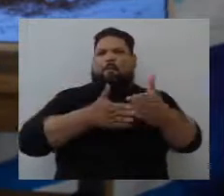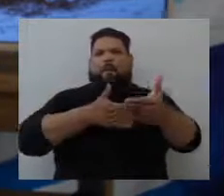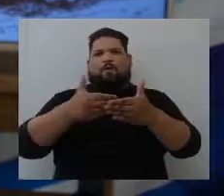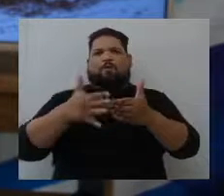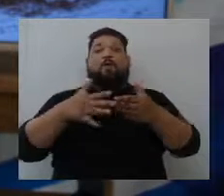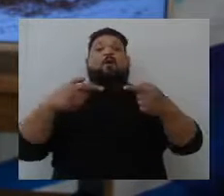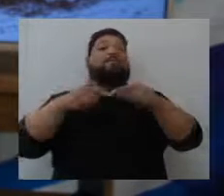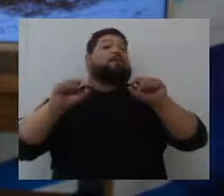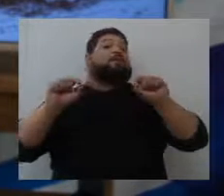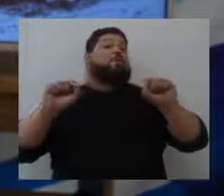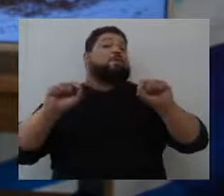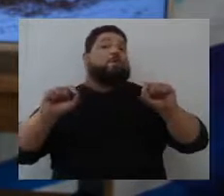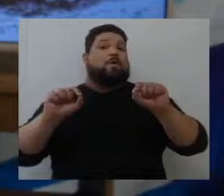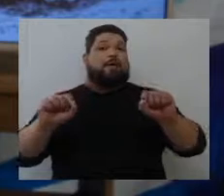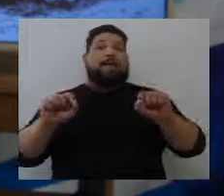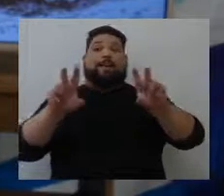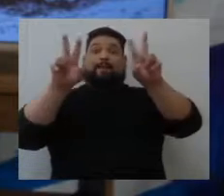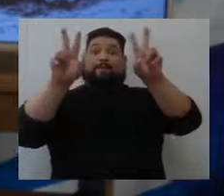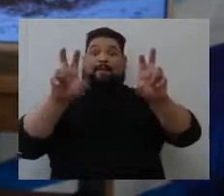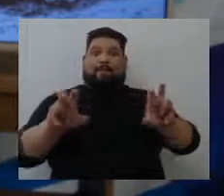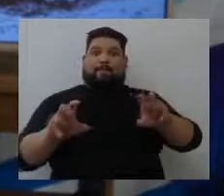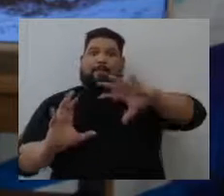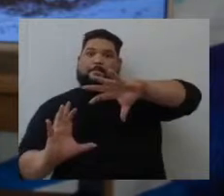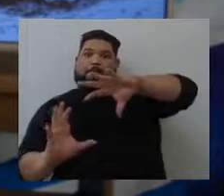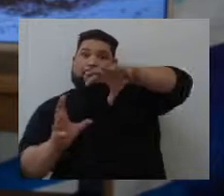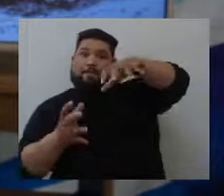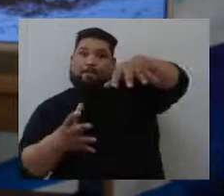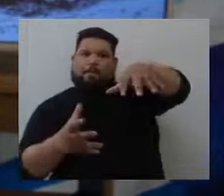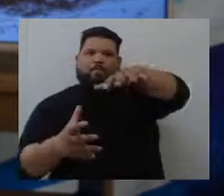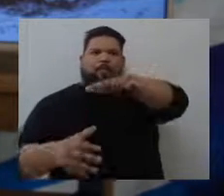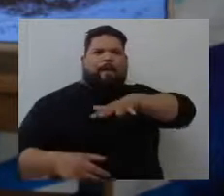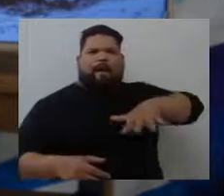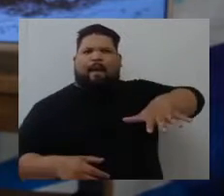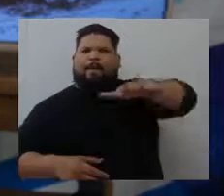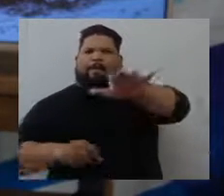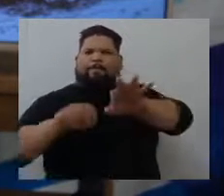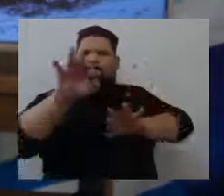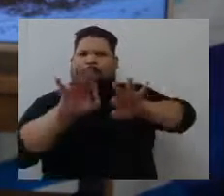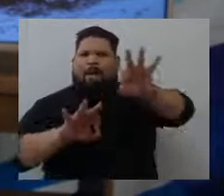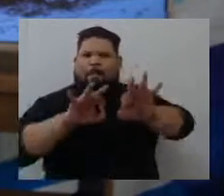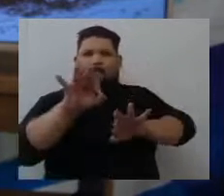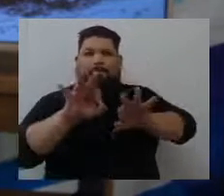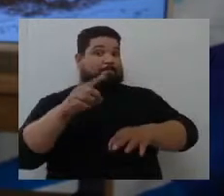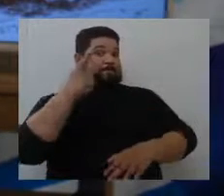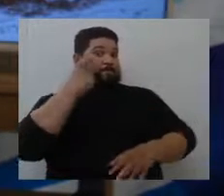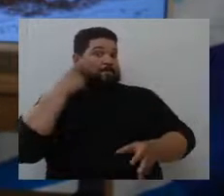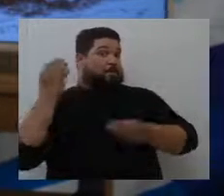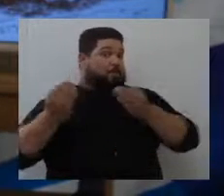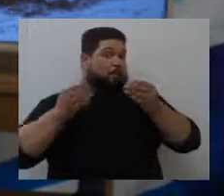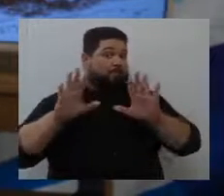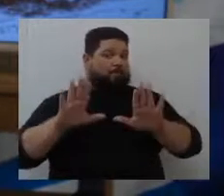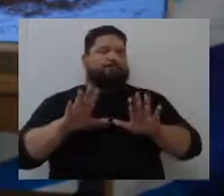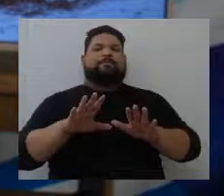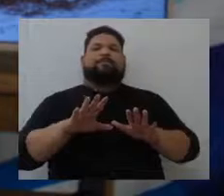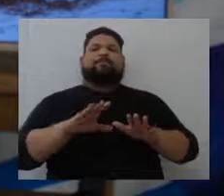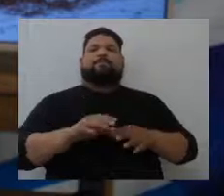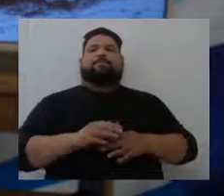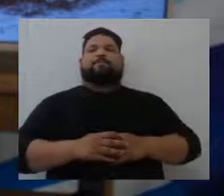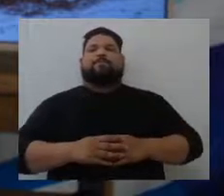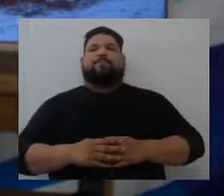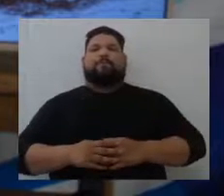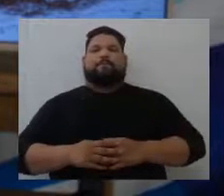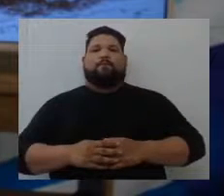as questões geográficas. Tá certo? Então, anota aí, ó, como era